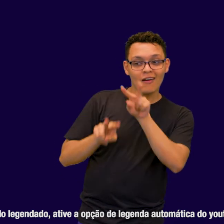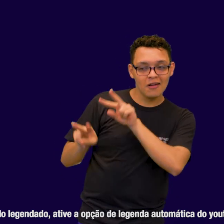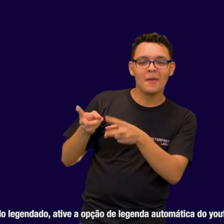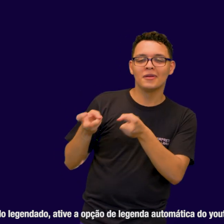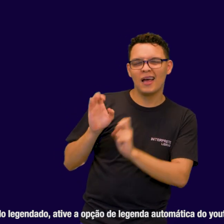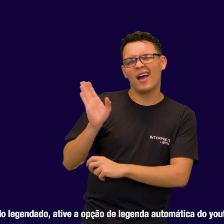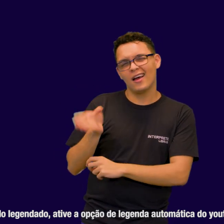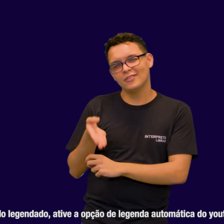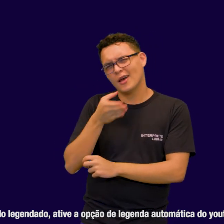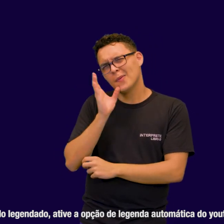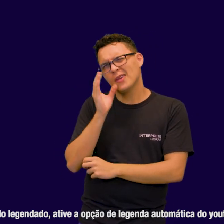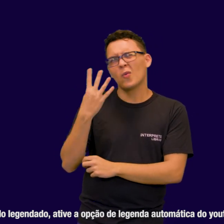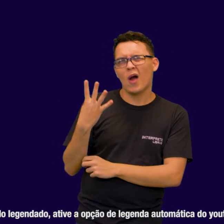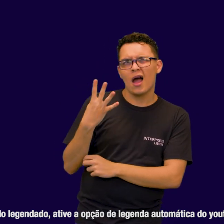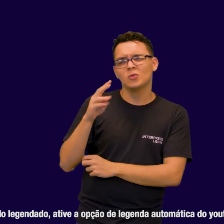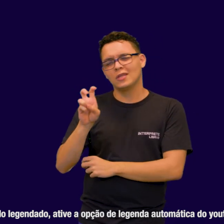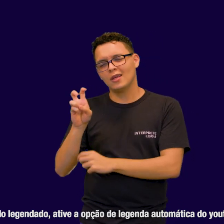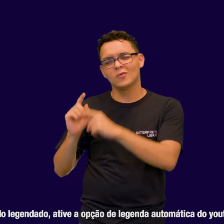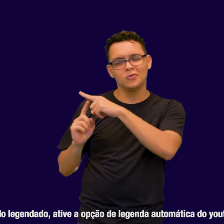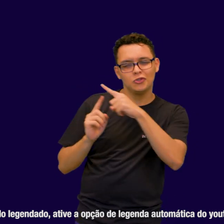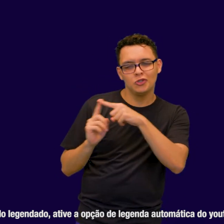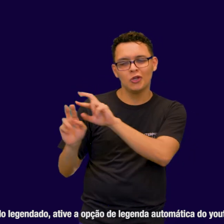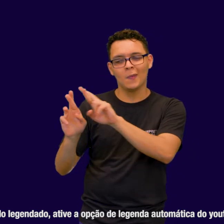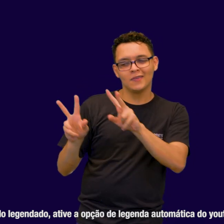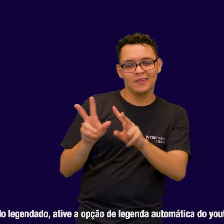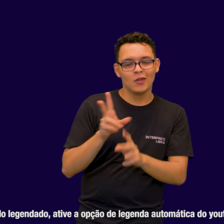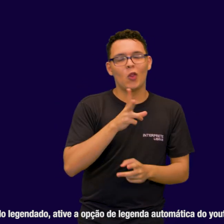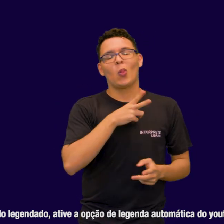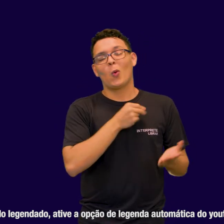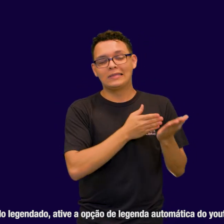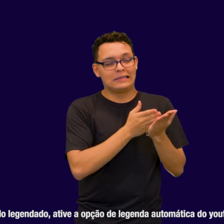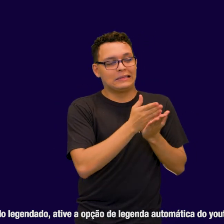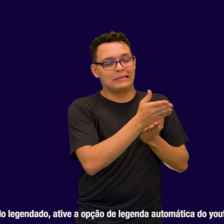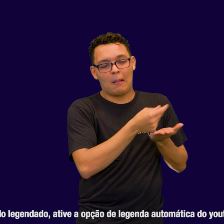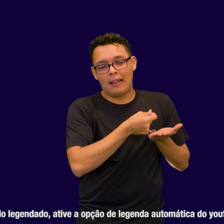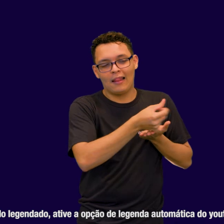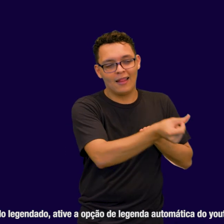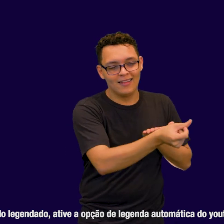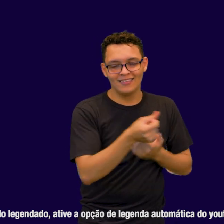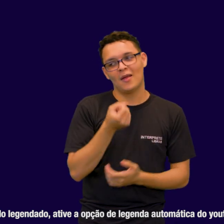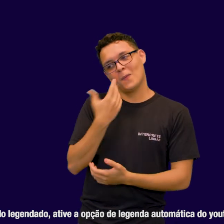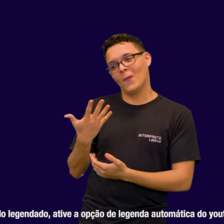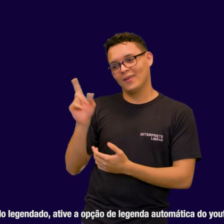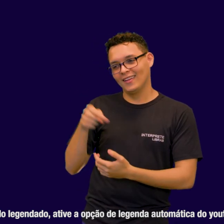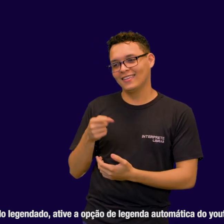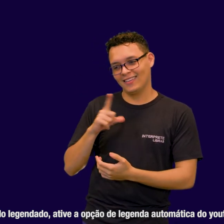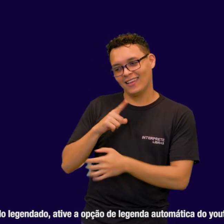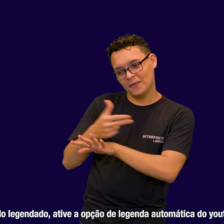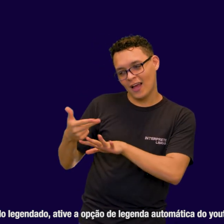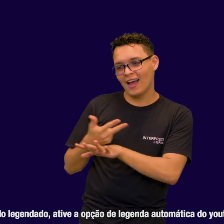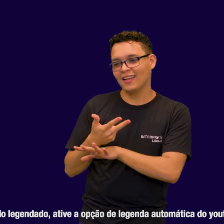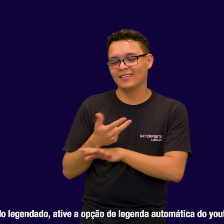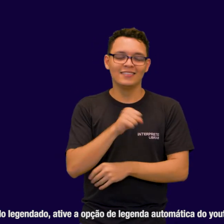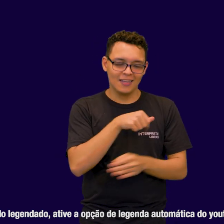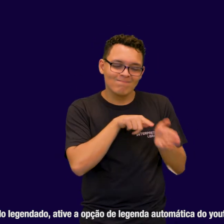você vai lá, até que eu já tomei uns 4, 5 tipos diferentes. Tem um longo caminho ainda, né? Ainda bem, né? Eu vou dar